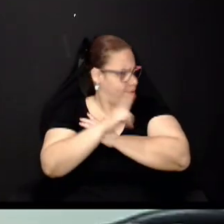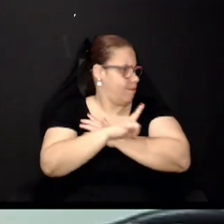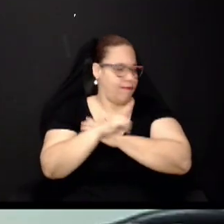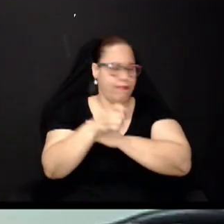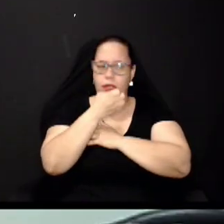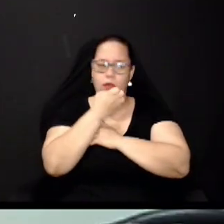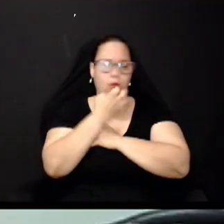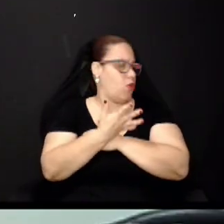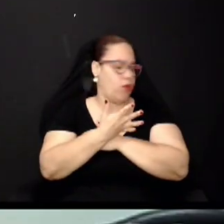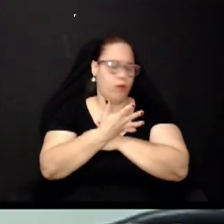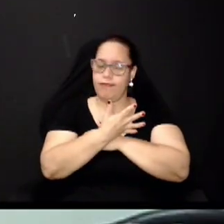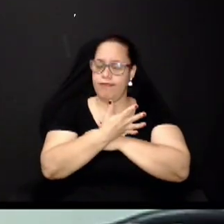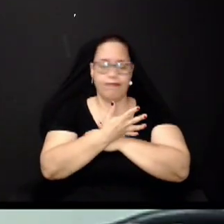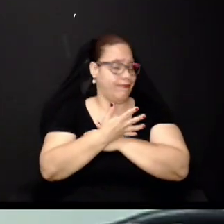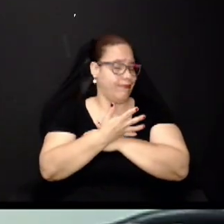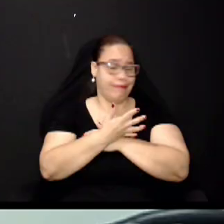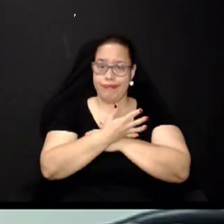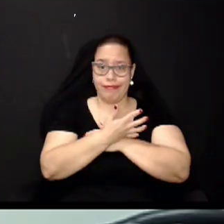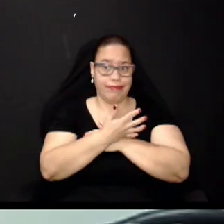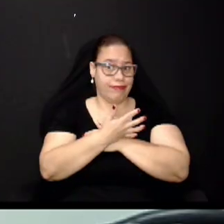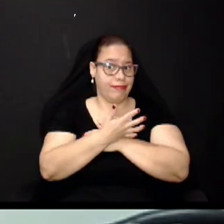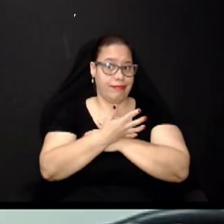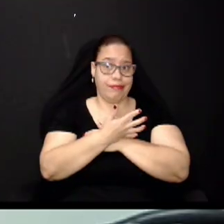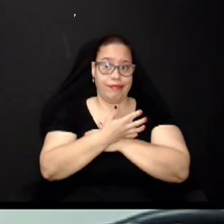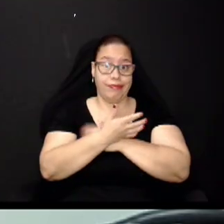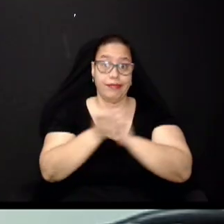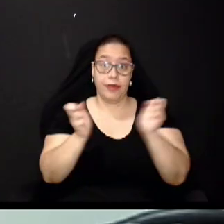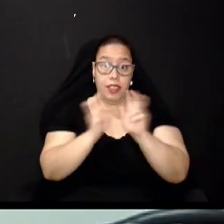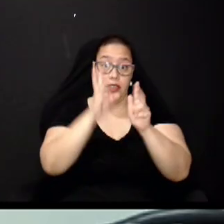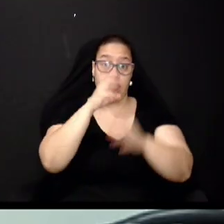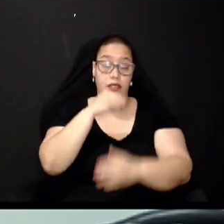seus sinais internos.